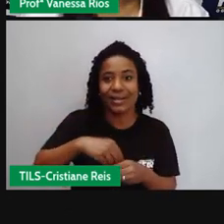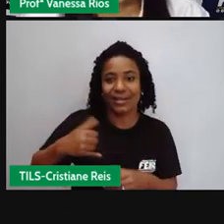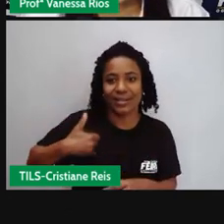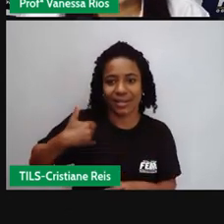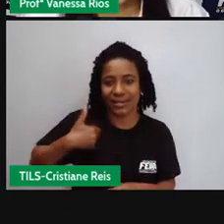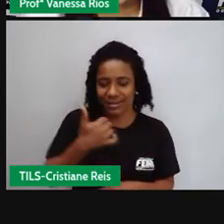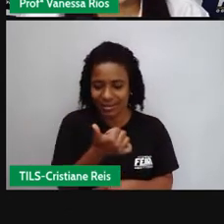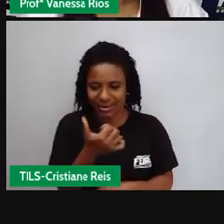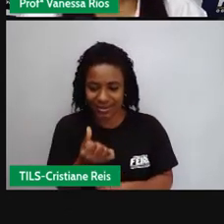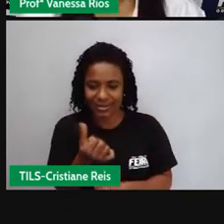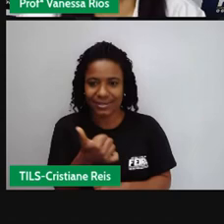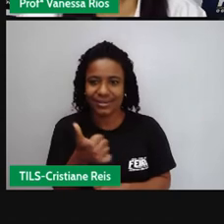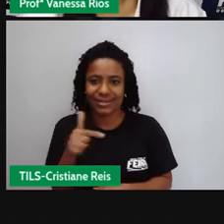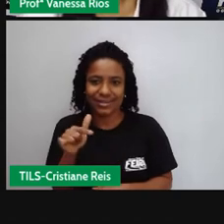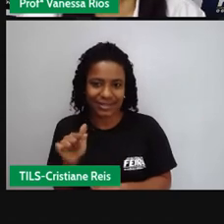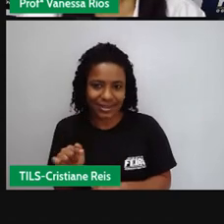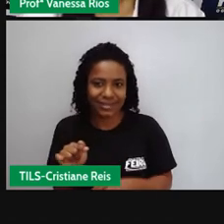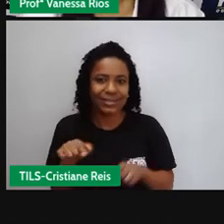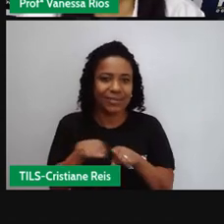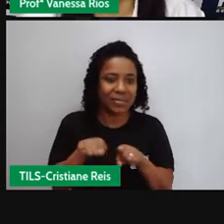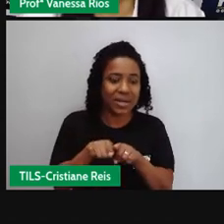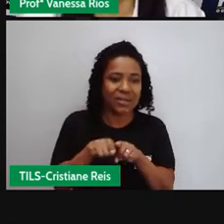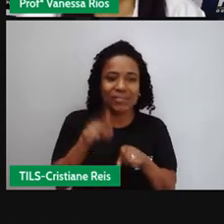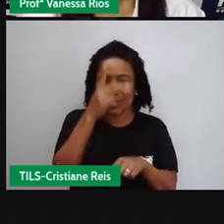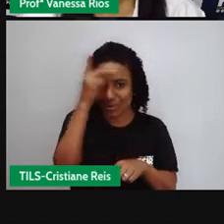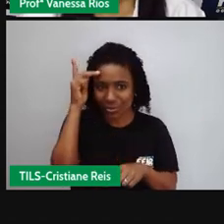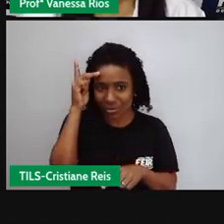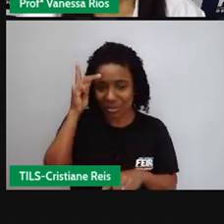também analfabetos.